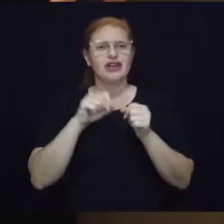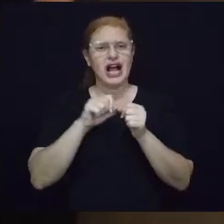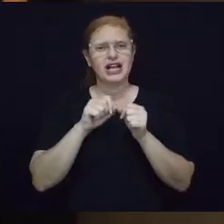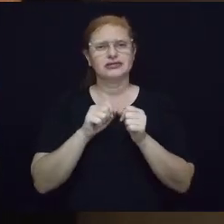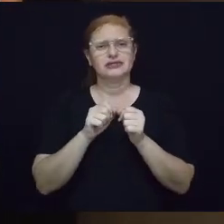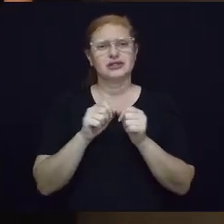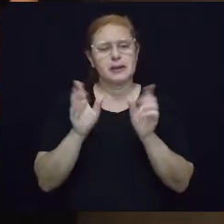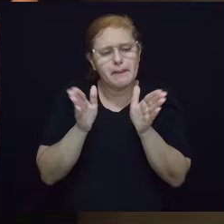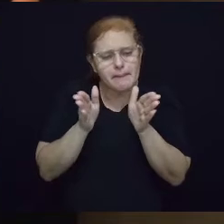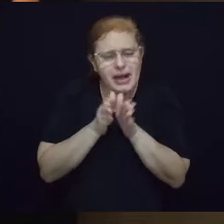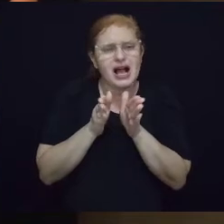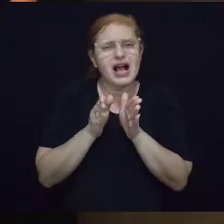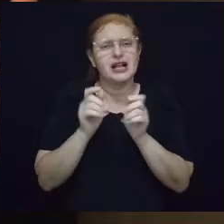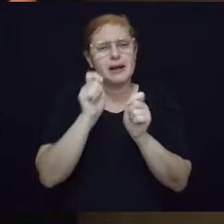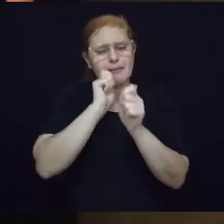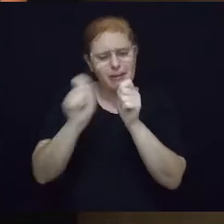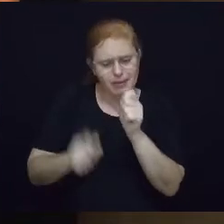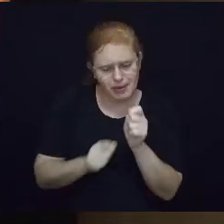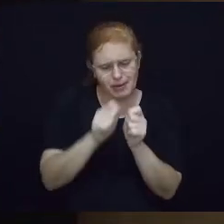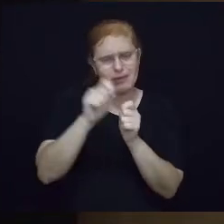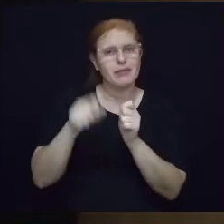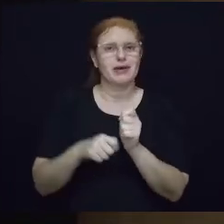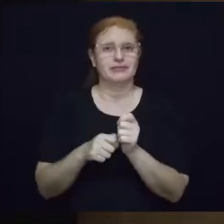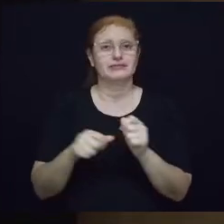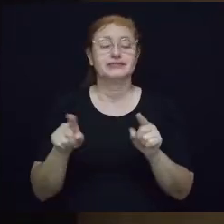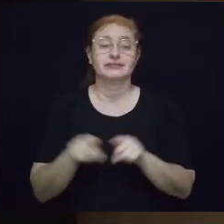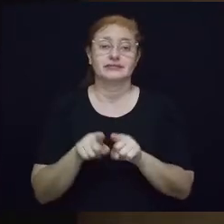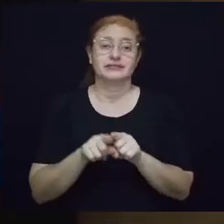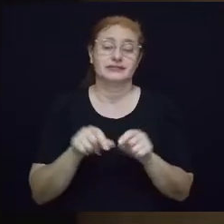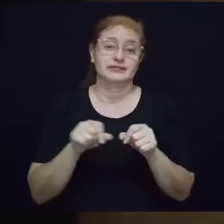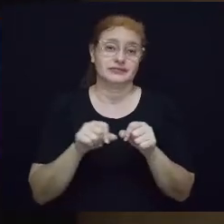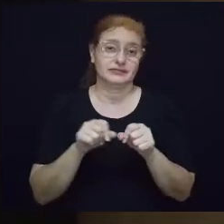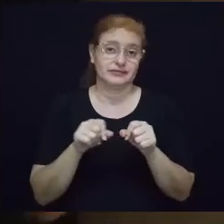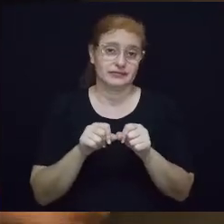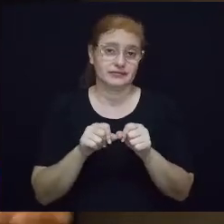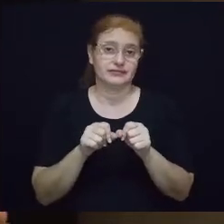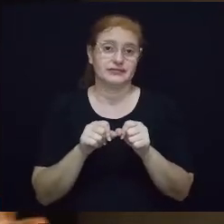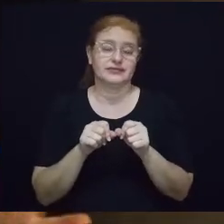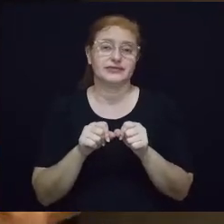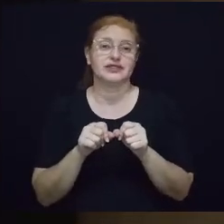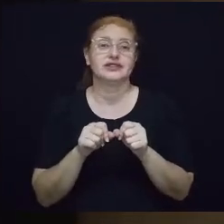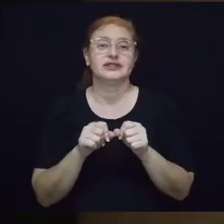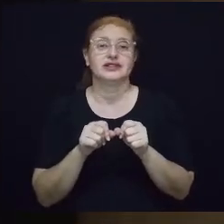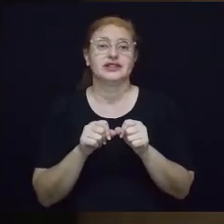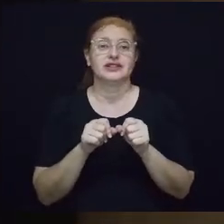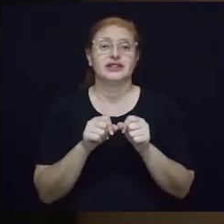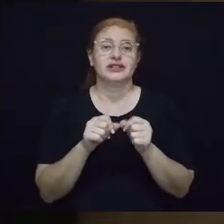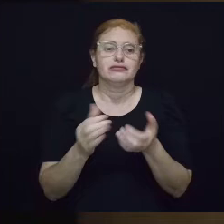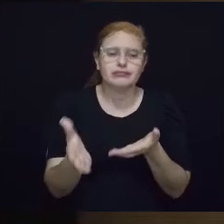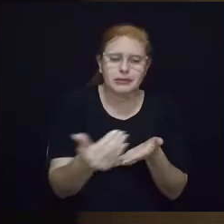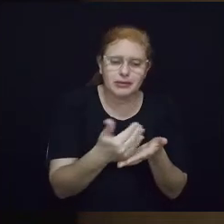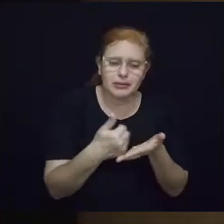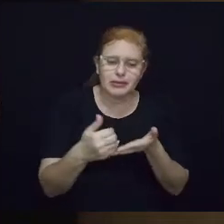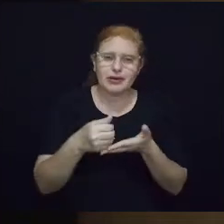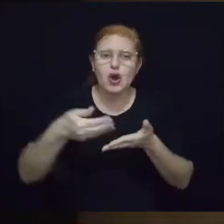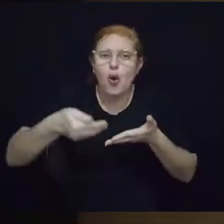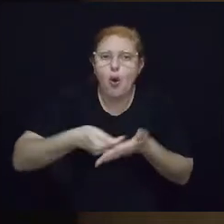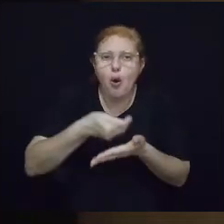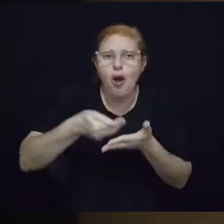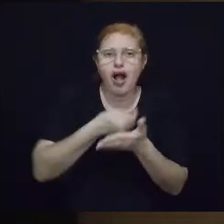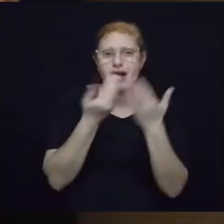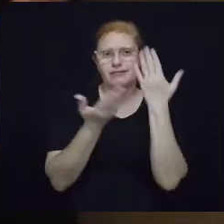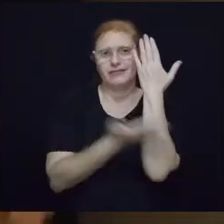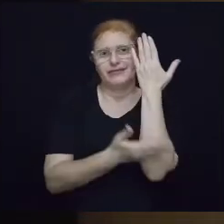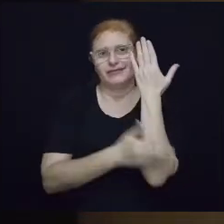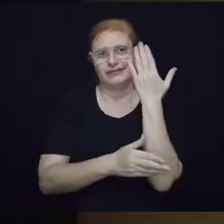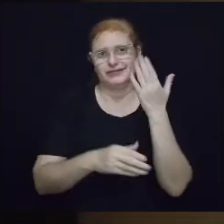pequenas e também faço um conjunto de colheres de madeira. Então, imagina, agora eu